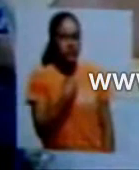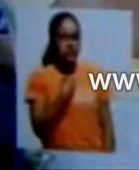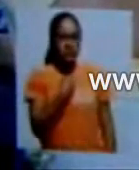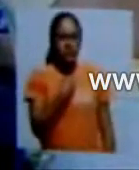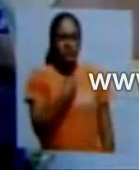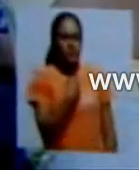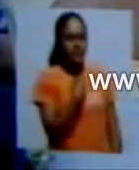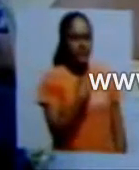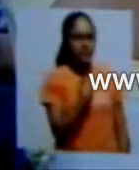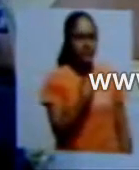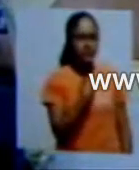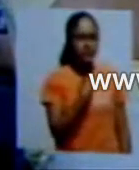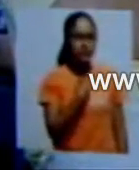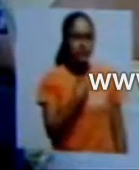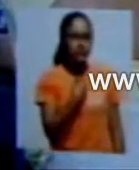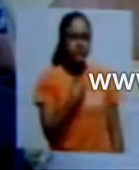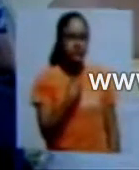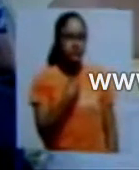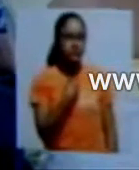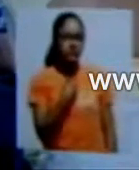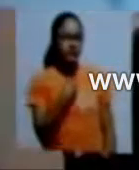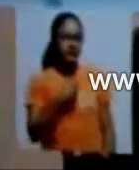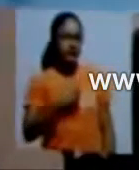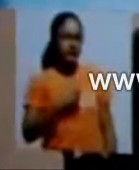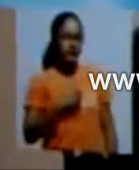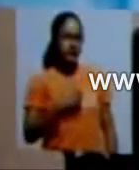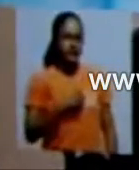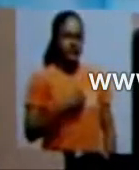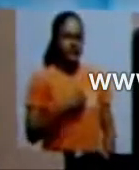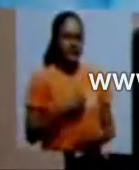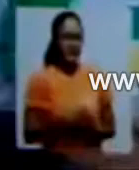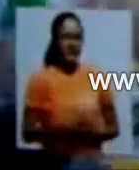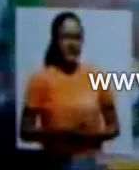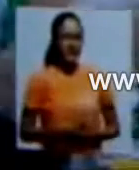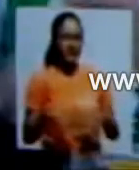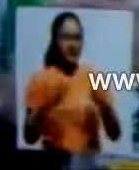para o outro carimbo lá, que eu não vou falar muito do outro carimbo não.